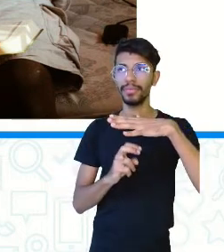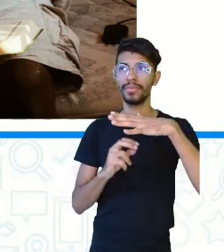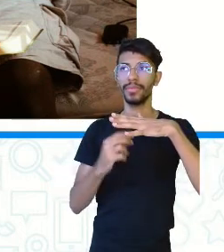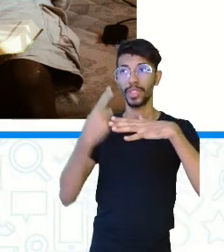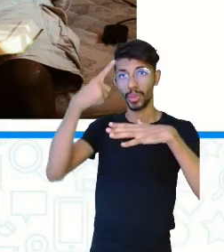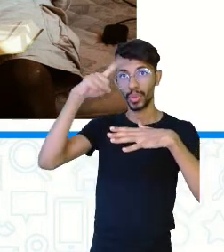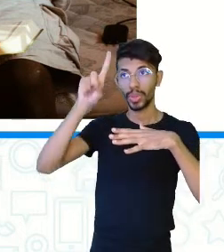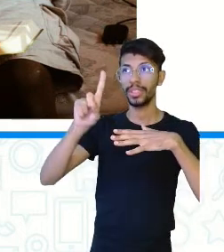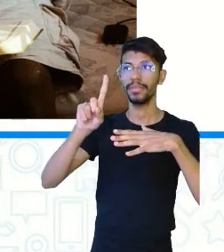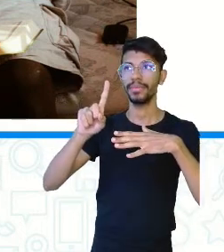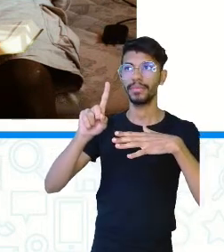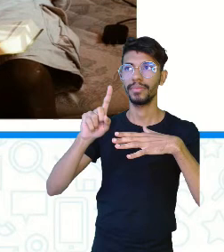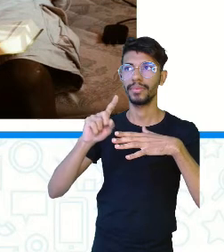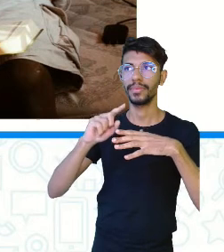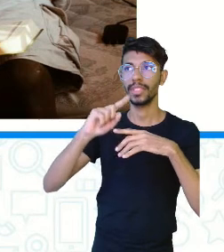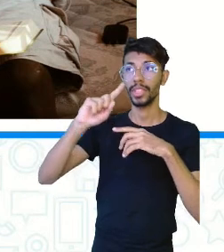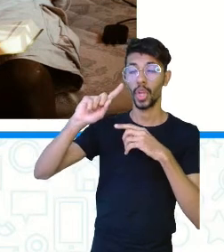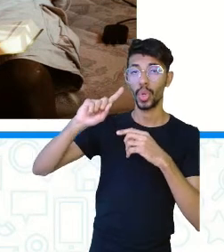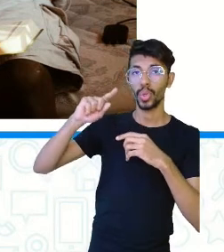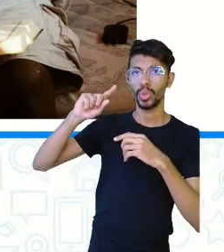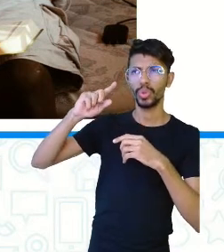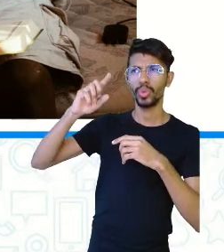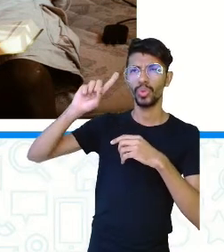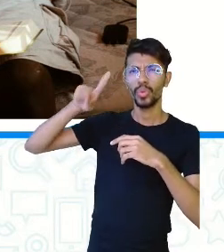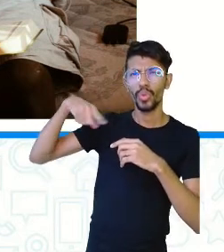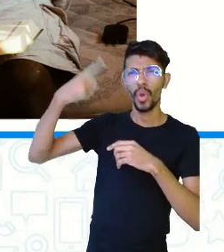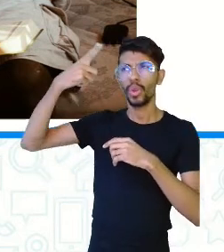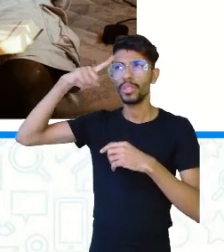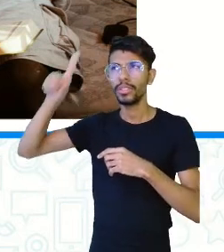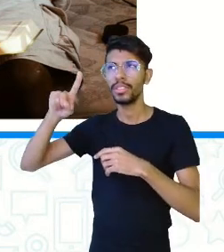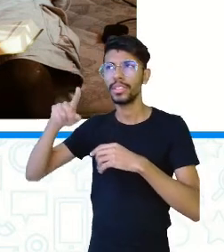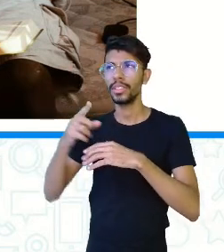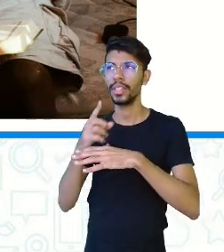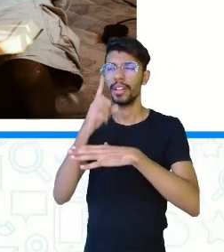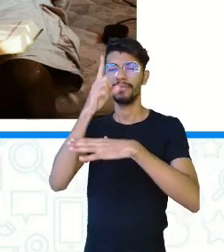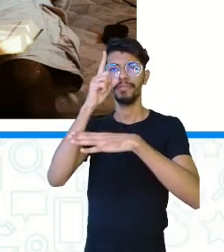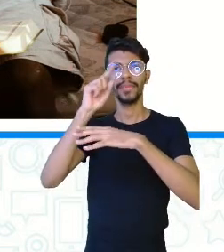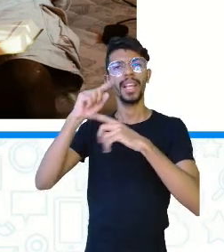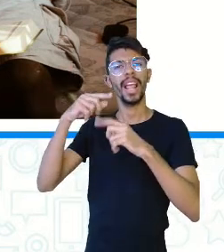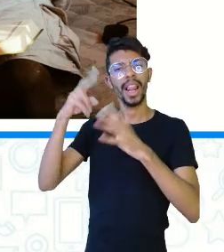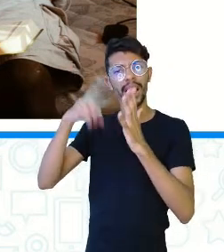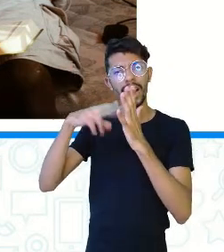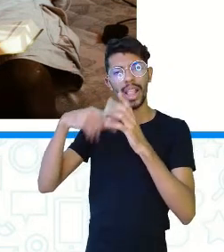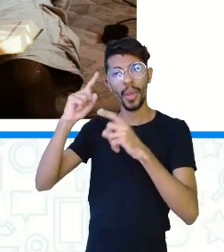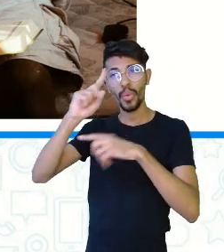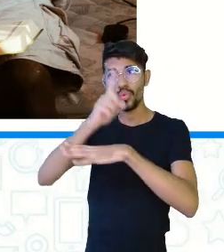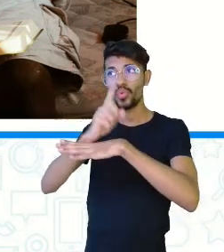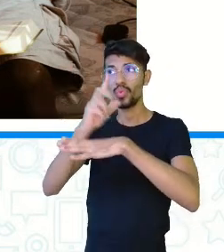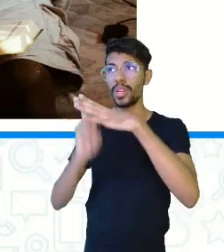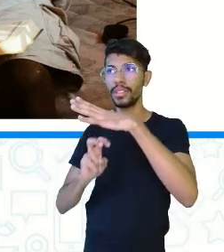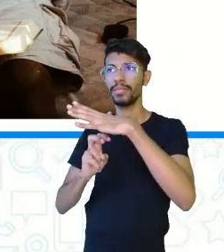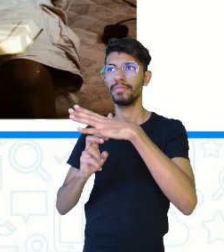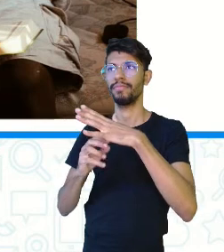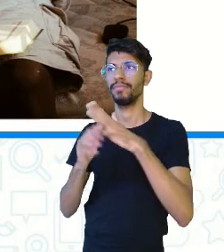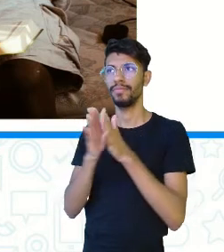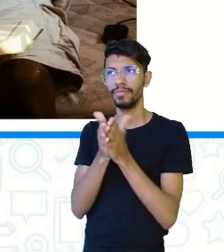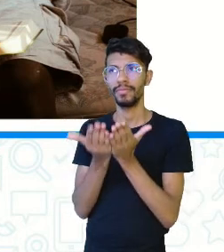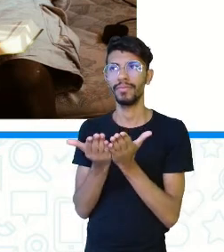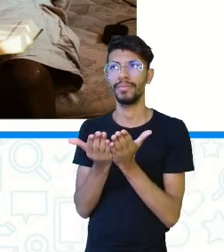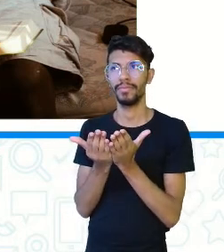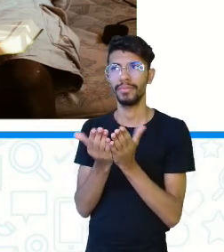1/5 do livro. Qual fração do livro ele leu nos 2 dias? Ele leu primeiro